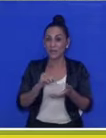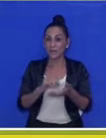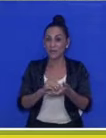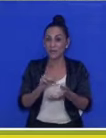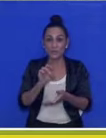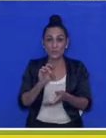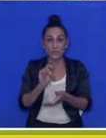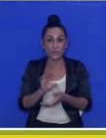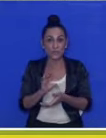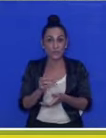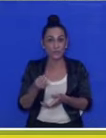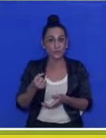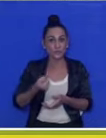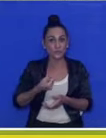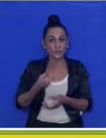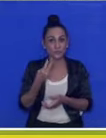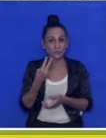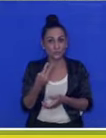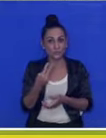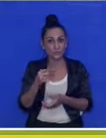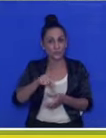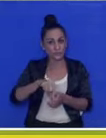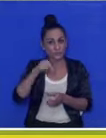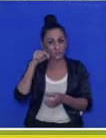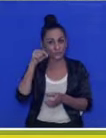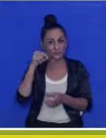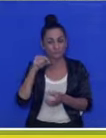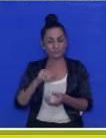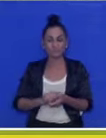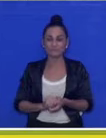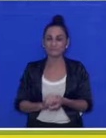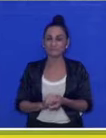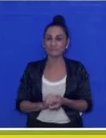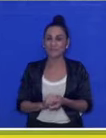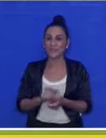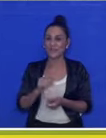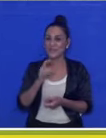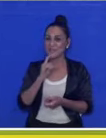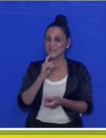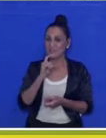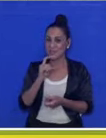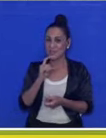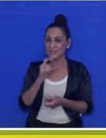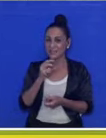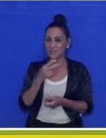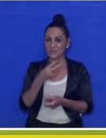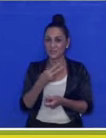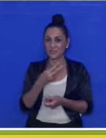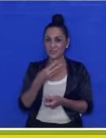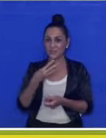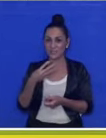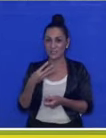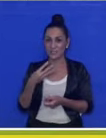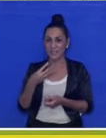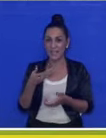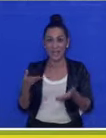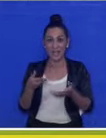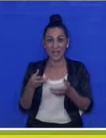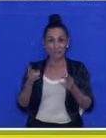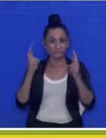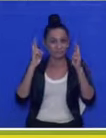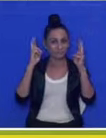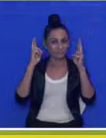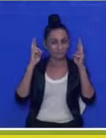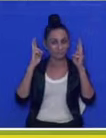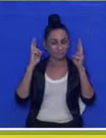Faltam dois números no dia de sorte. Bola verde, número 23, verde 23. Agora, sua sorte pode vir com